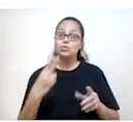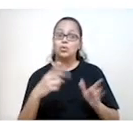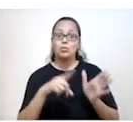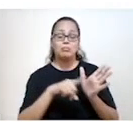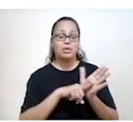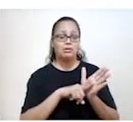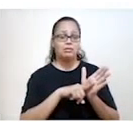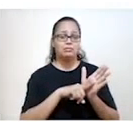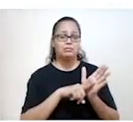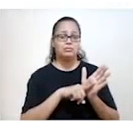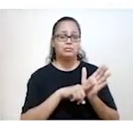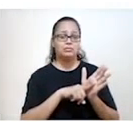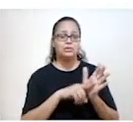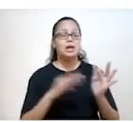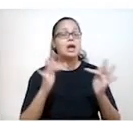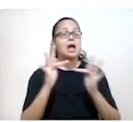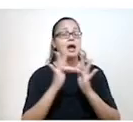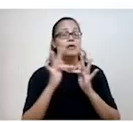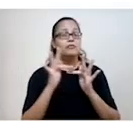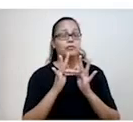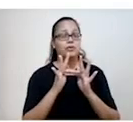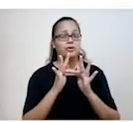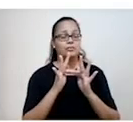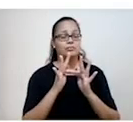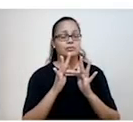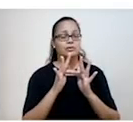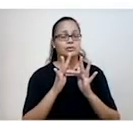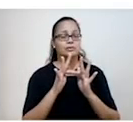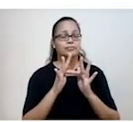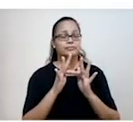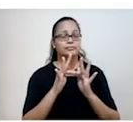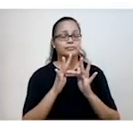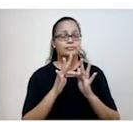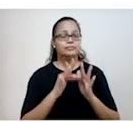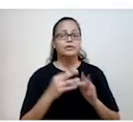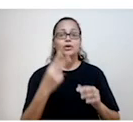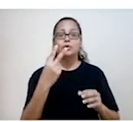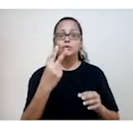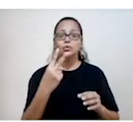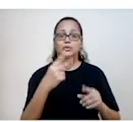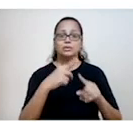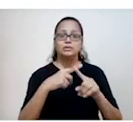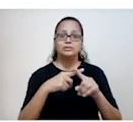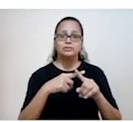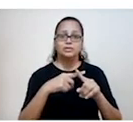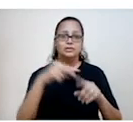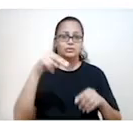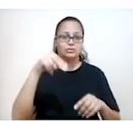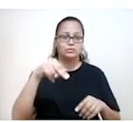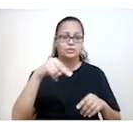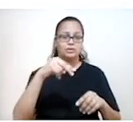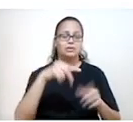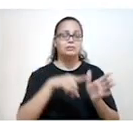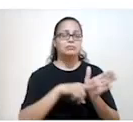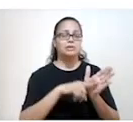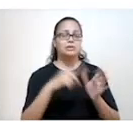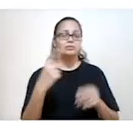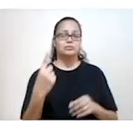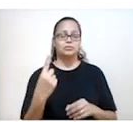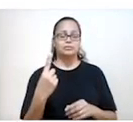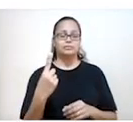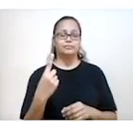certo? A formulinha que a gente pode chegar é essa aqui, ó. 2 vezes a posição menos 1. Por quê,